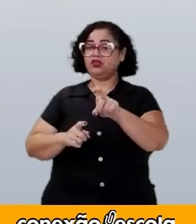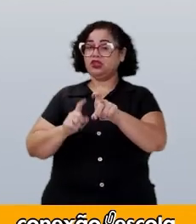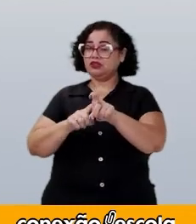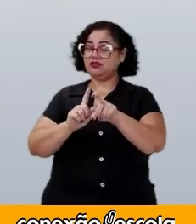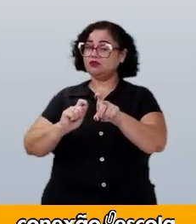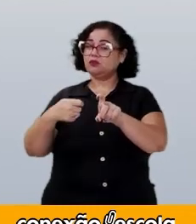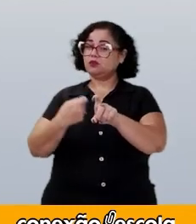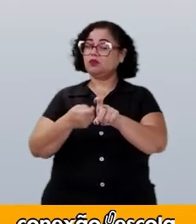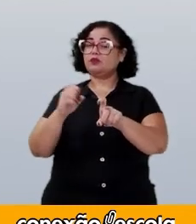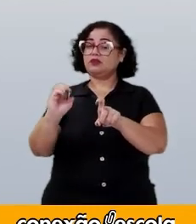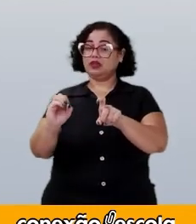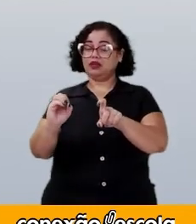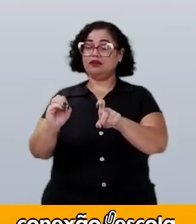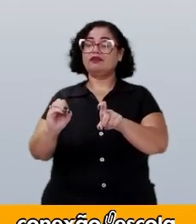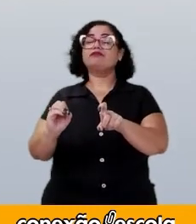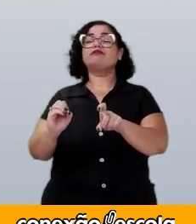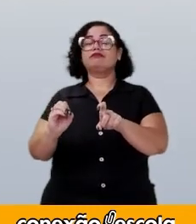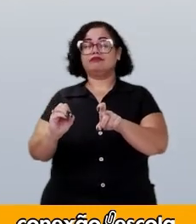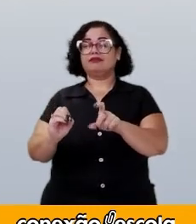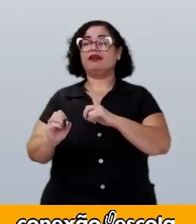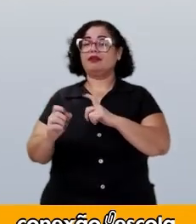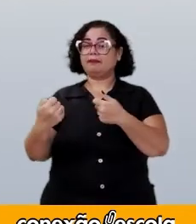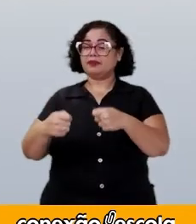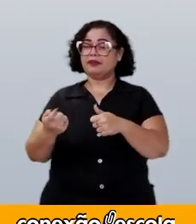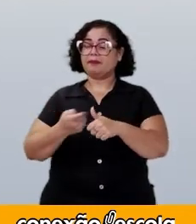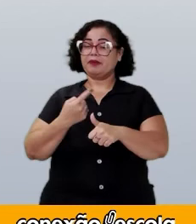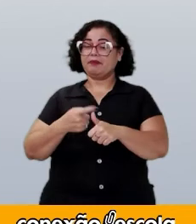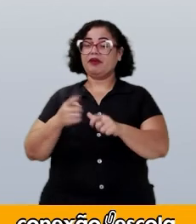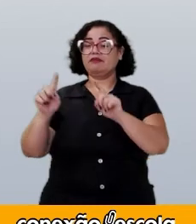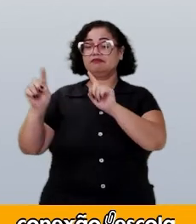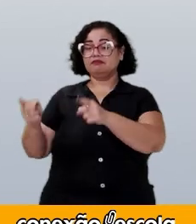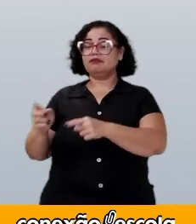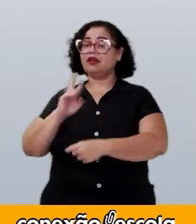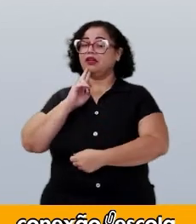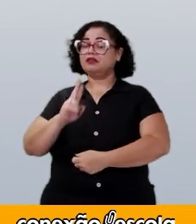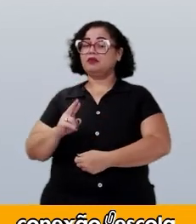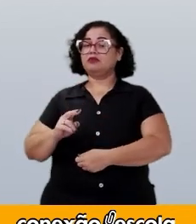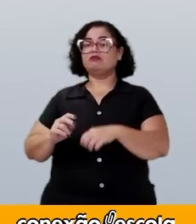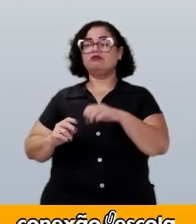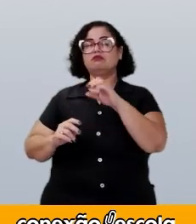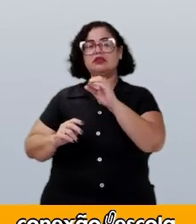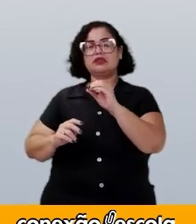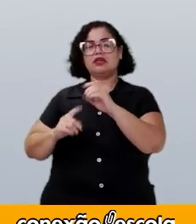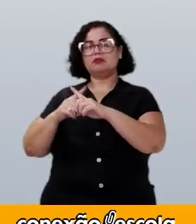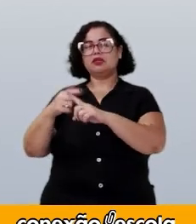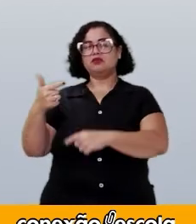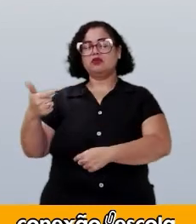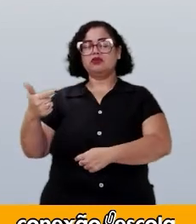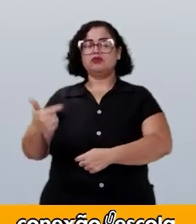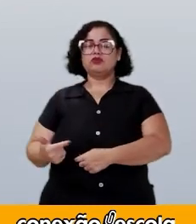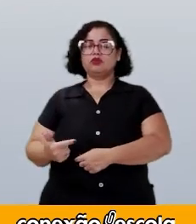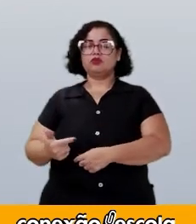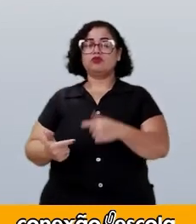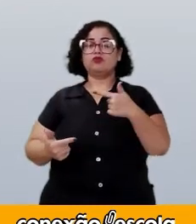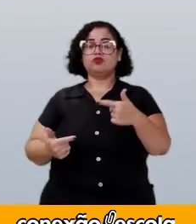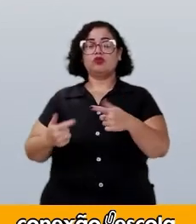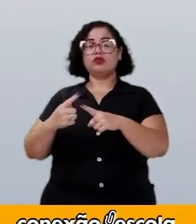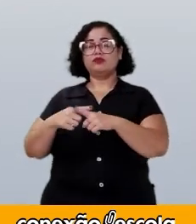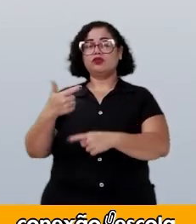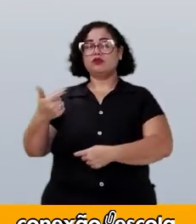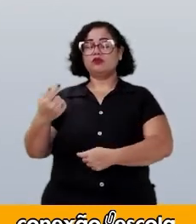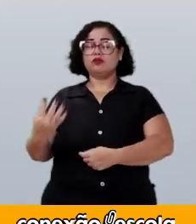como zero, eu tenho que primeiro resolver o que está dentro de parênteses. 0 mais 2, 2. 2 vezes